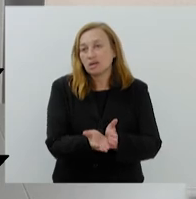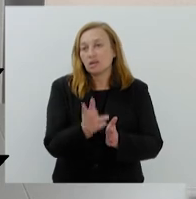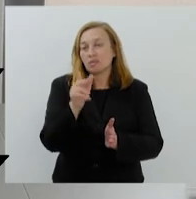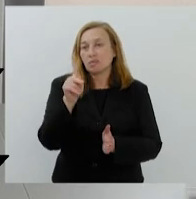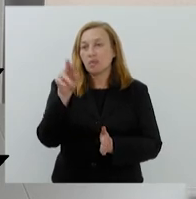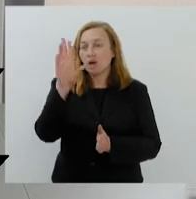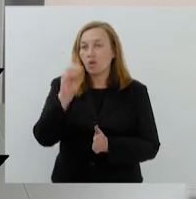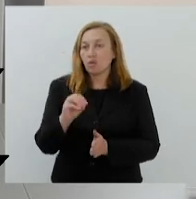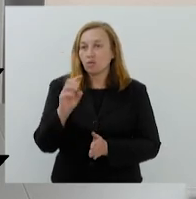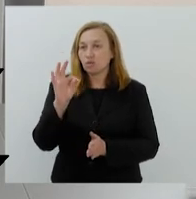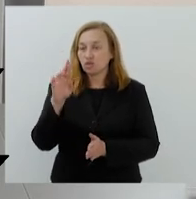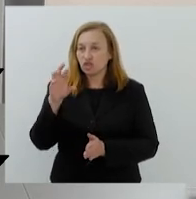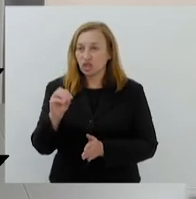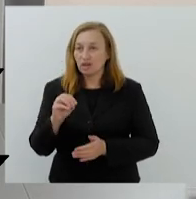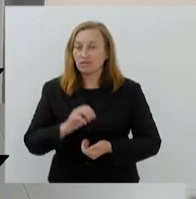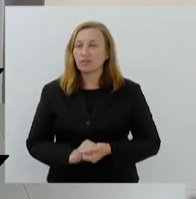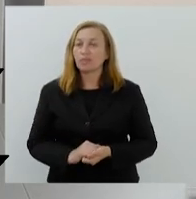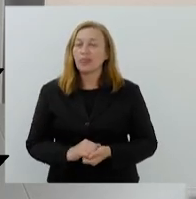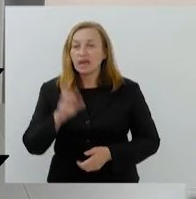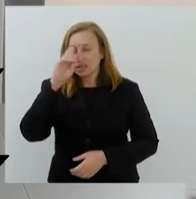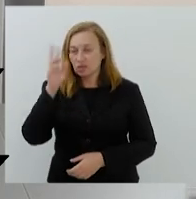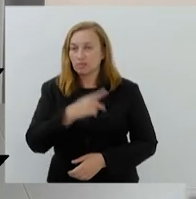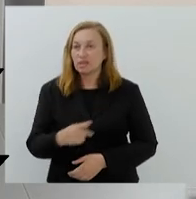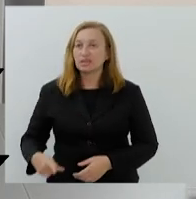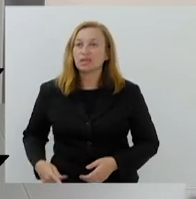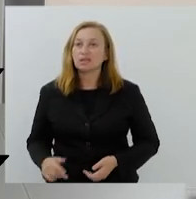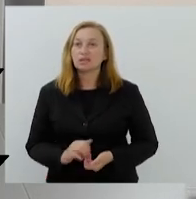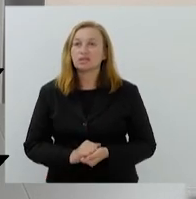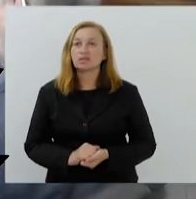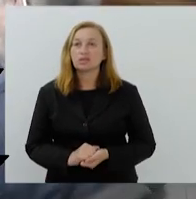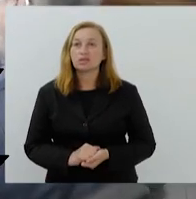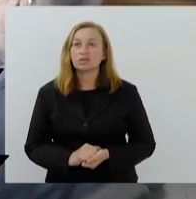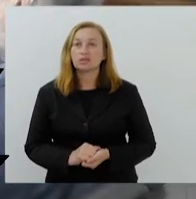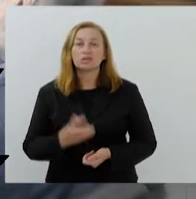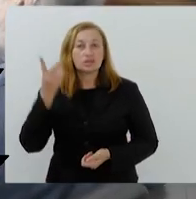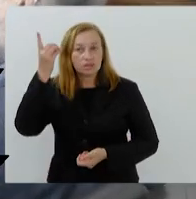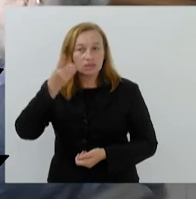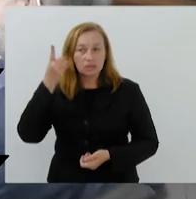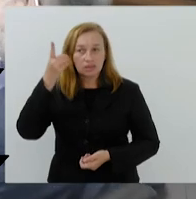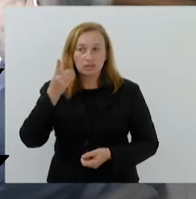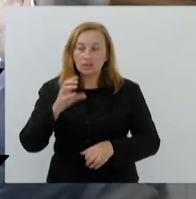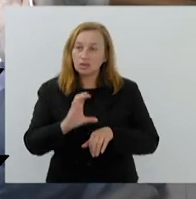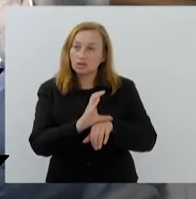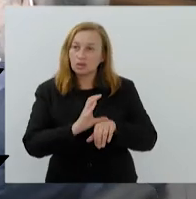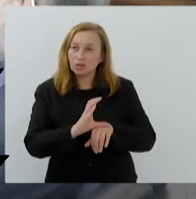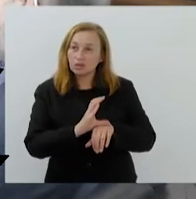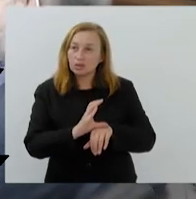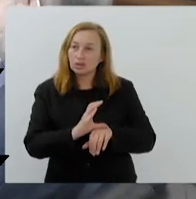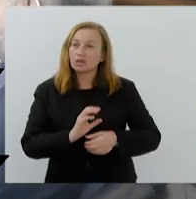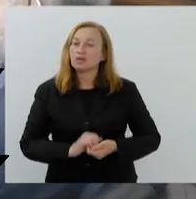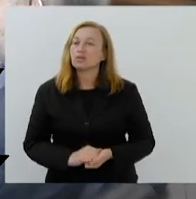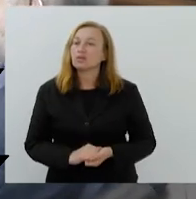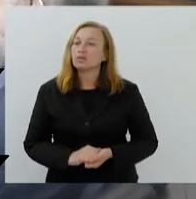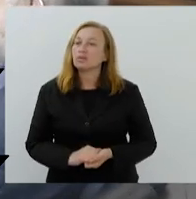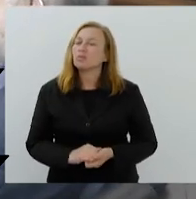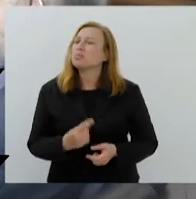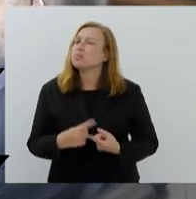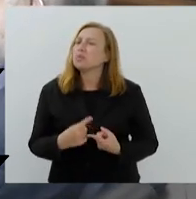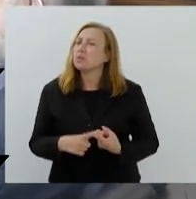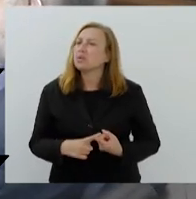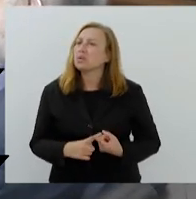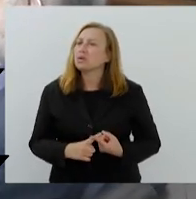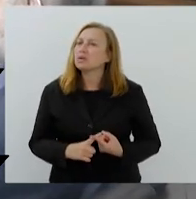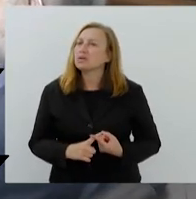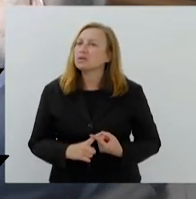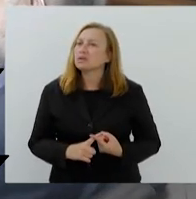Gustavo. Senhor presidente. Deputado Luiz Paulo. Eu estou dando pela constitucionalidade pura, porque eu